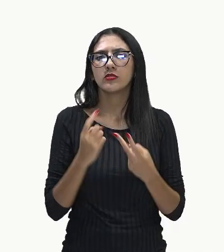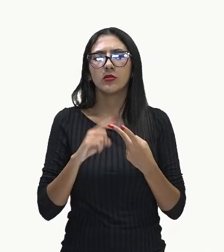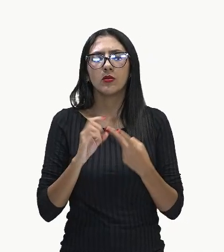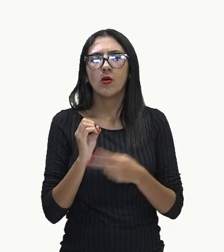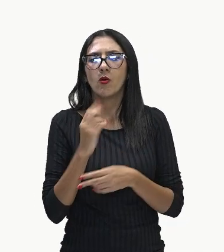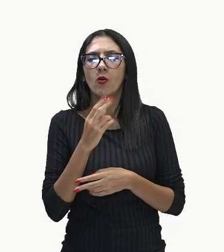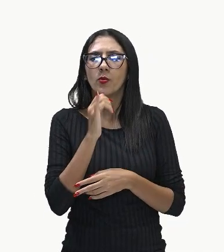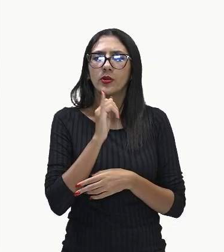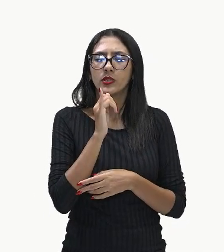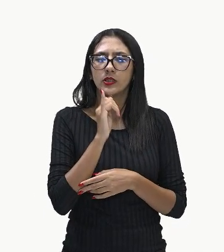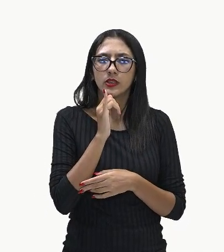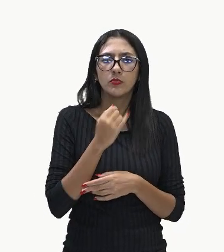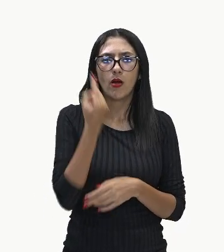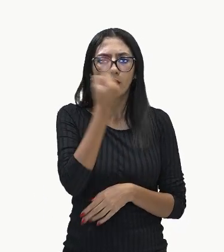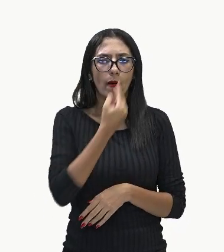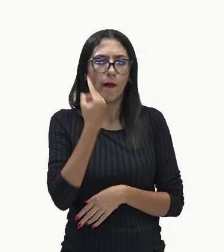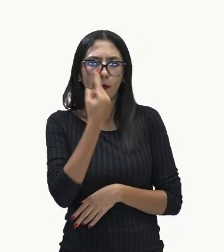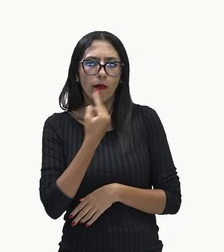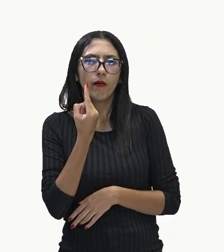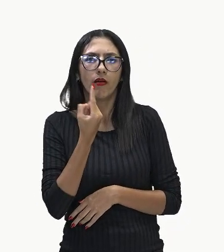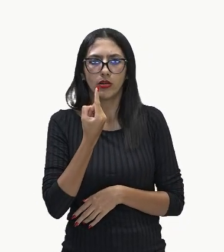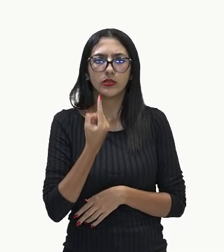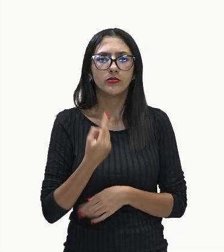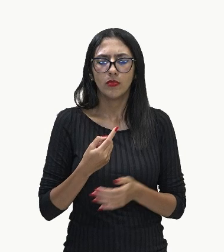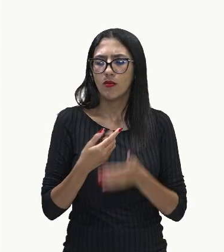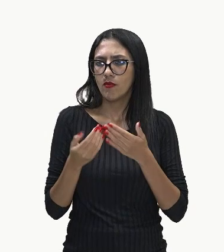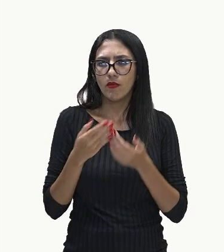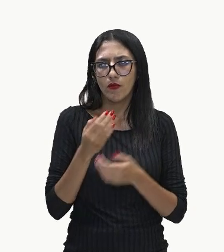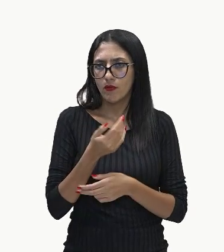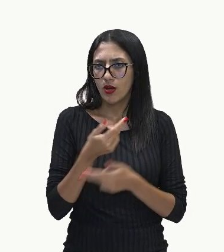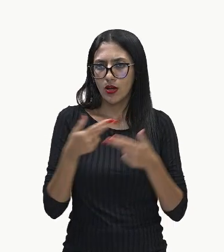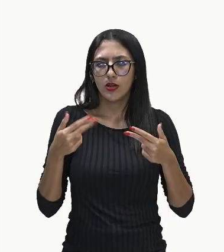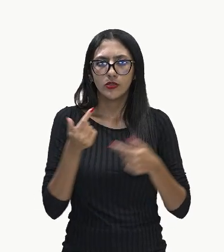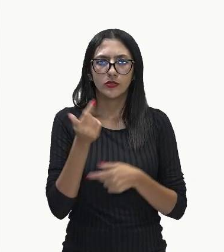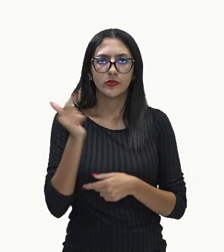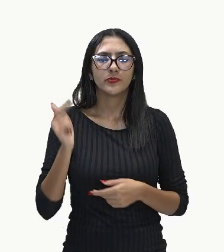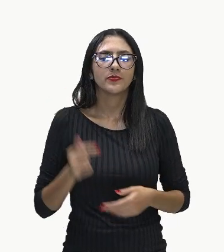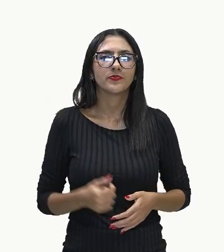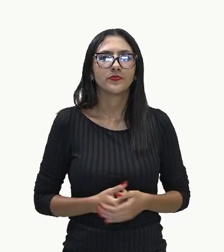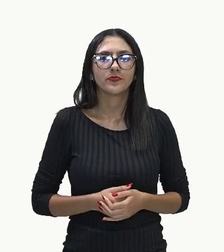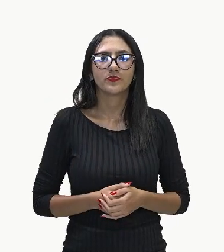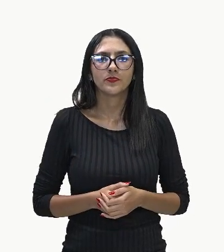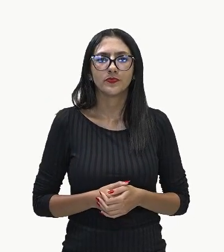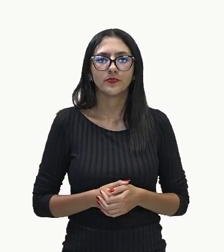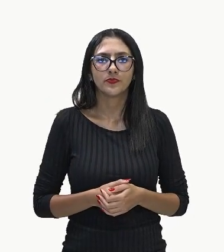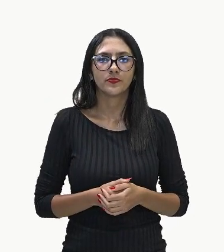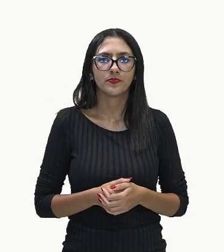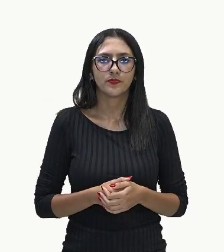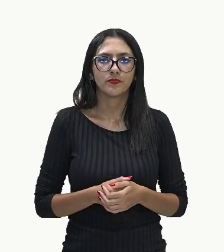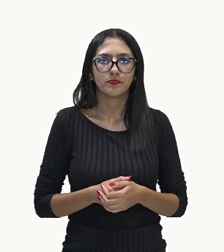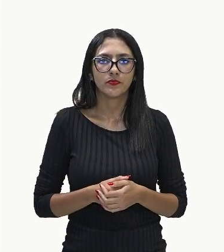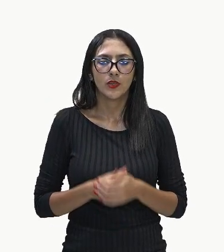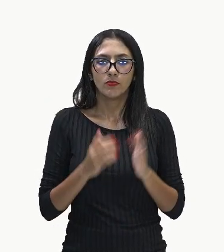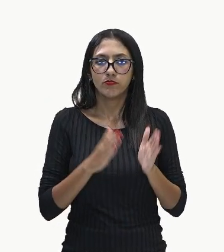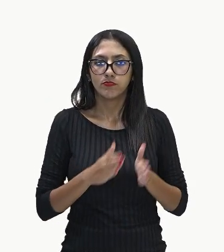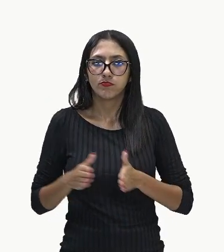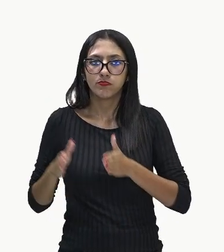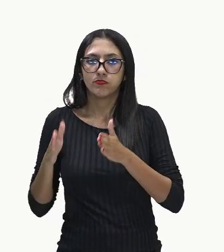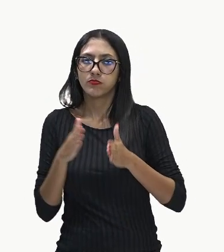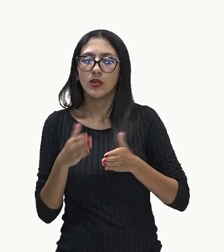determinada atividade, ou etc. Ok? E as variáveis